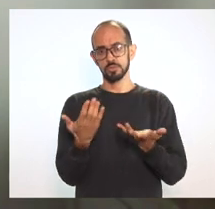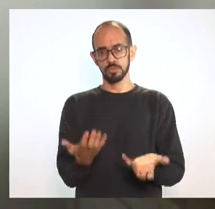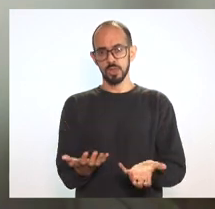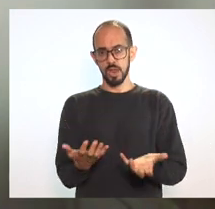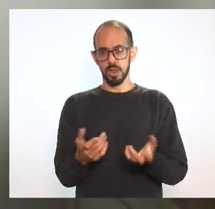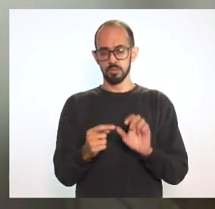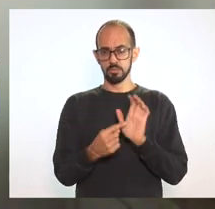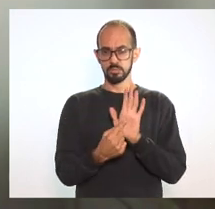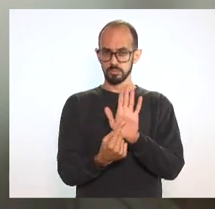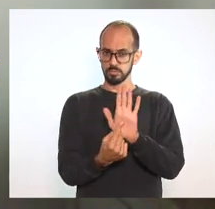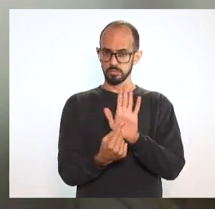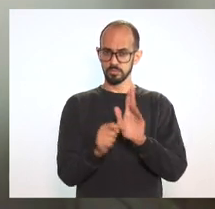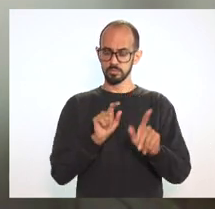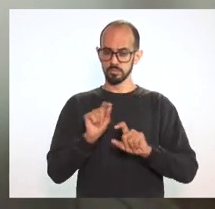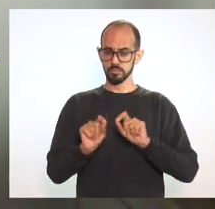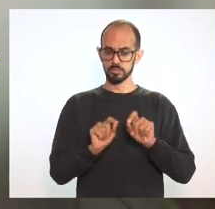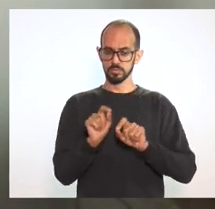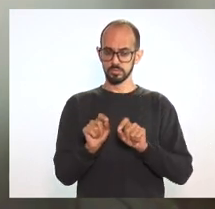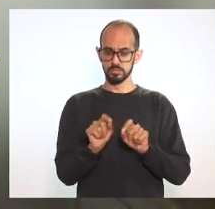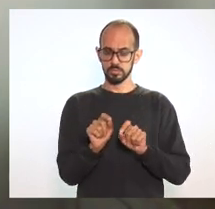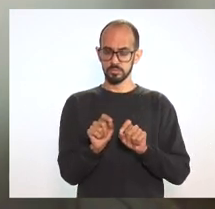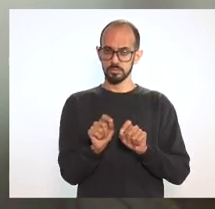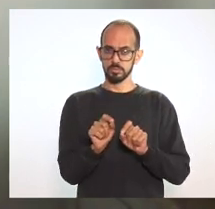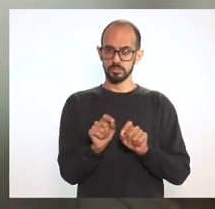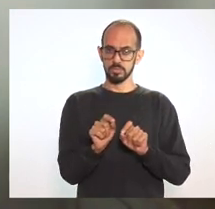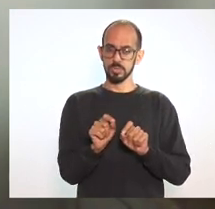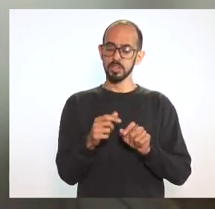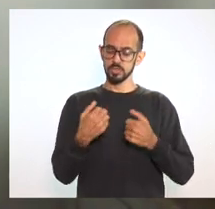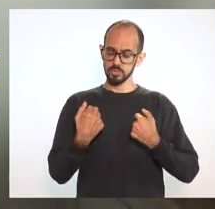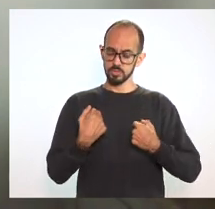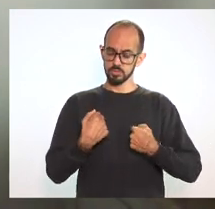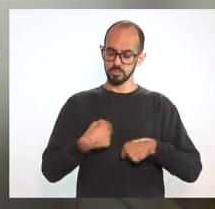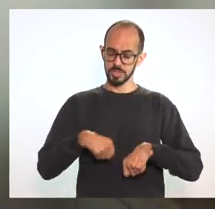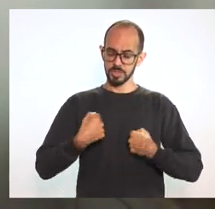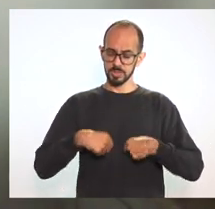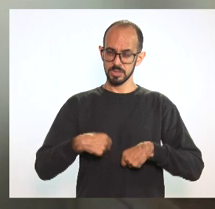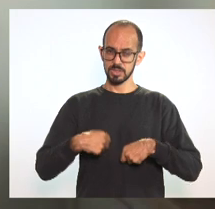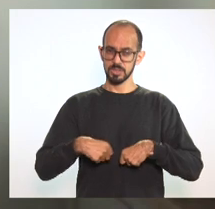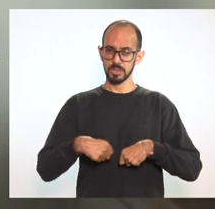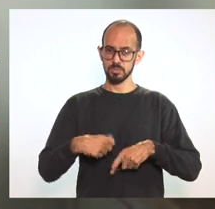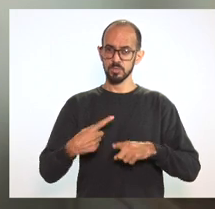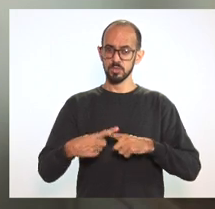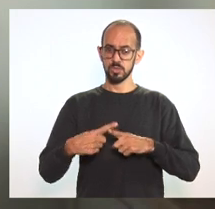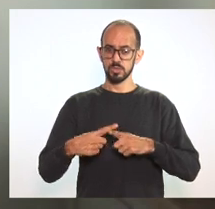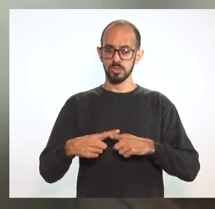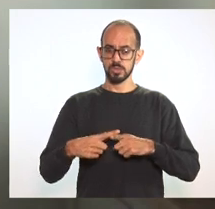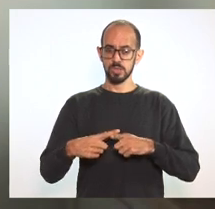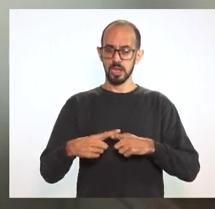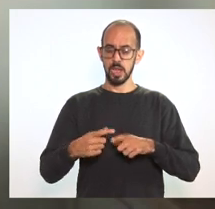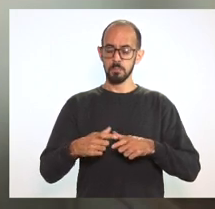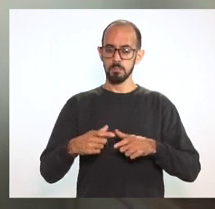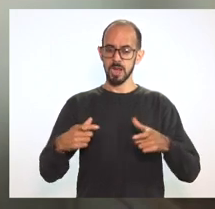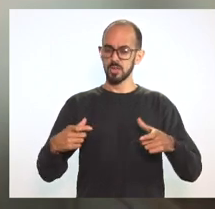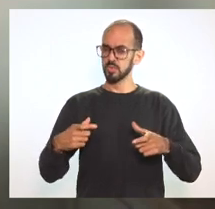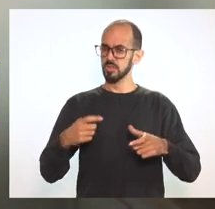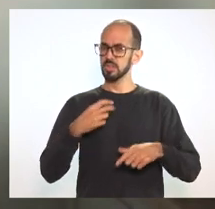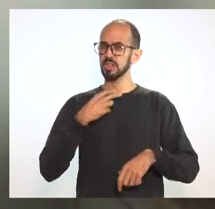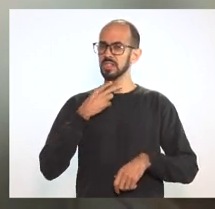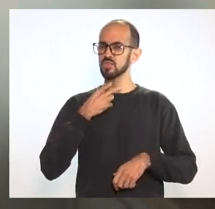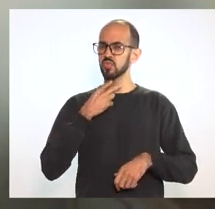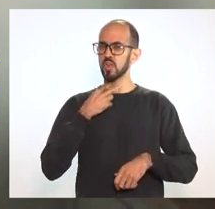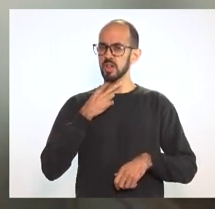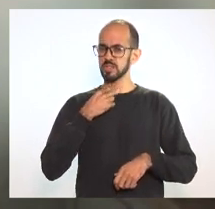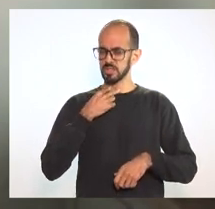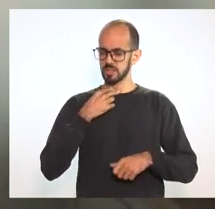atenção, porque é necessário, no meu entendimento, a maioria das vozes, todas as vozes é impossível, porque vão